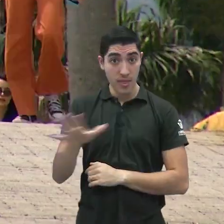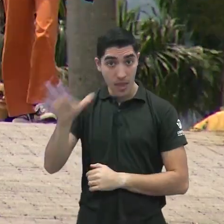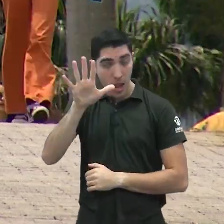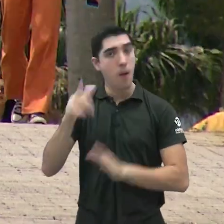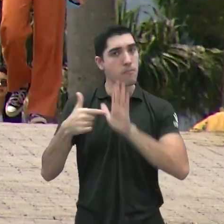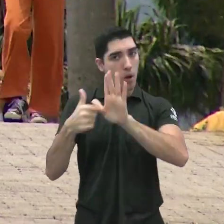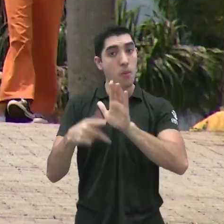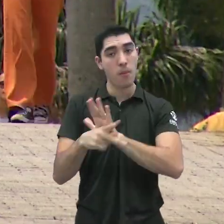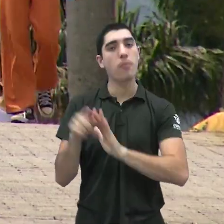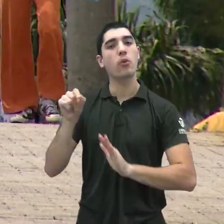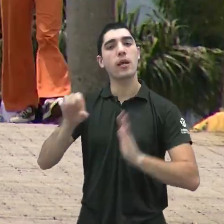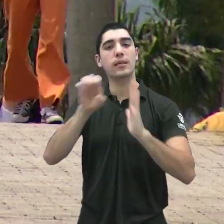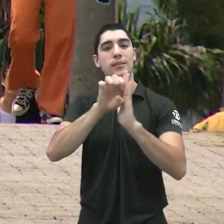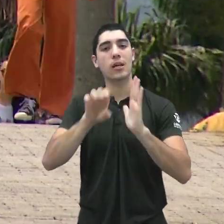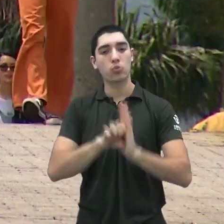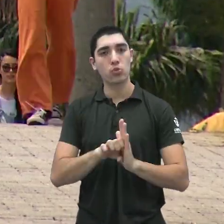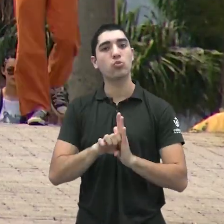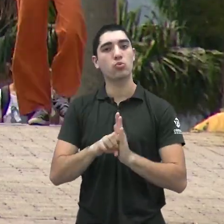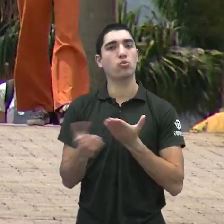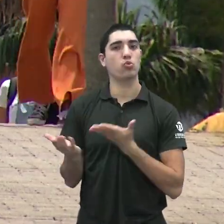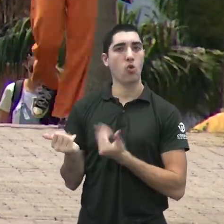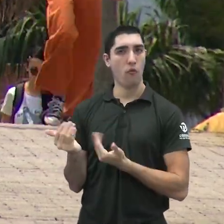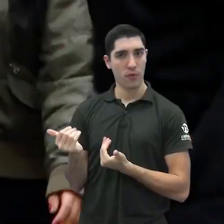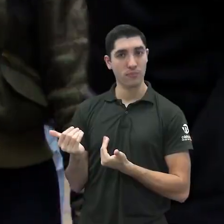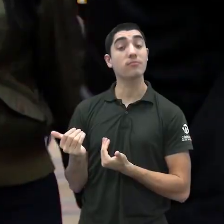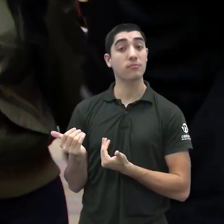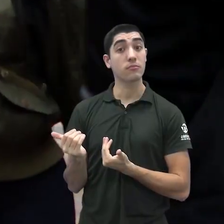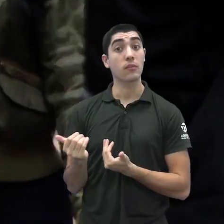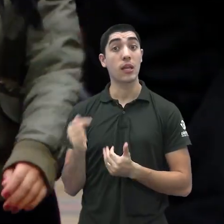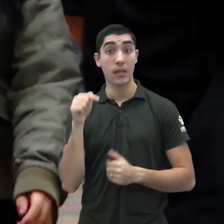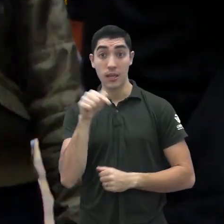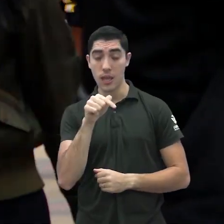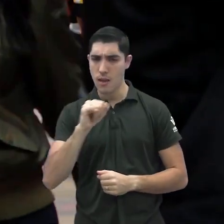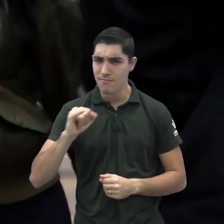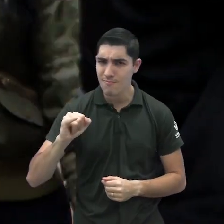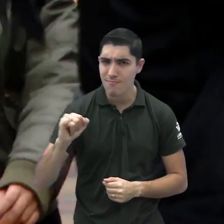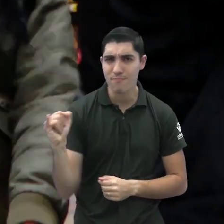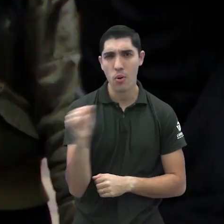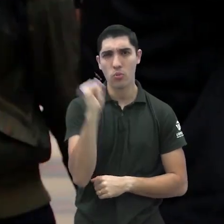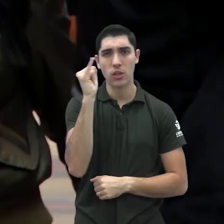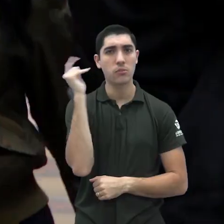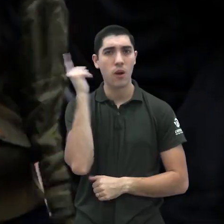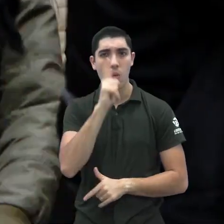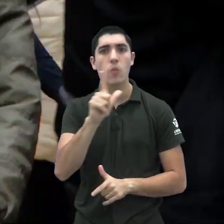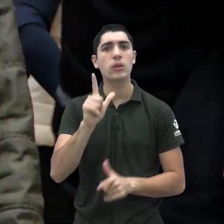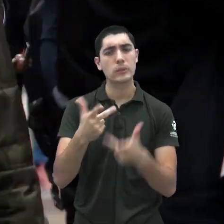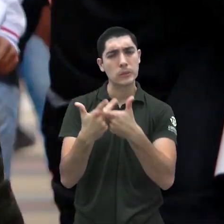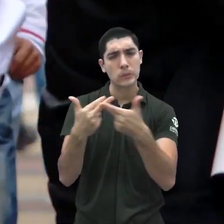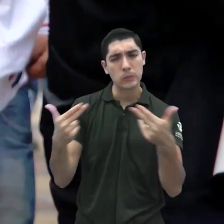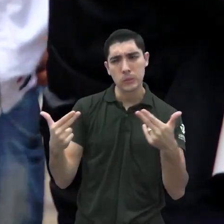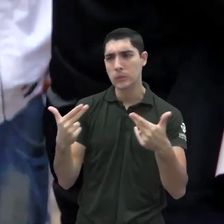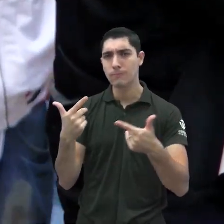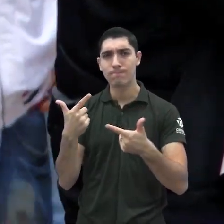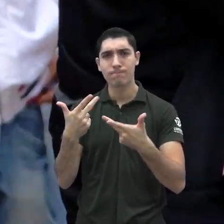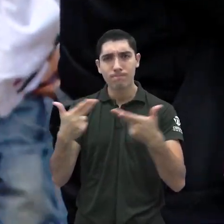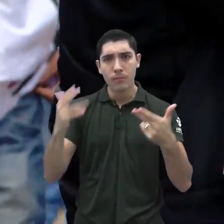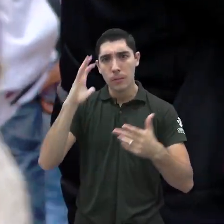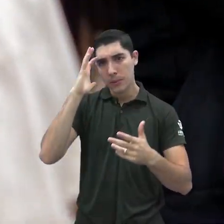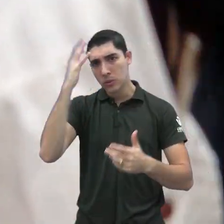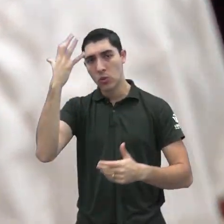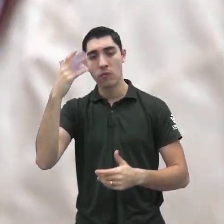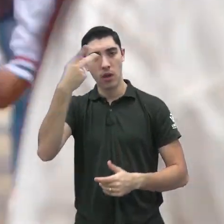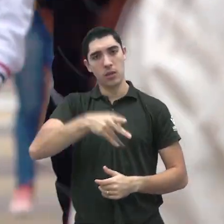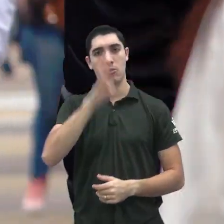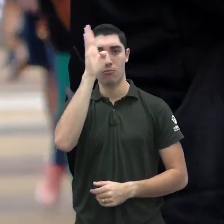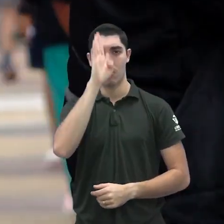federal, assegurado pelo Estatuto da Juventude. E eles têm um papel importante nas decisões que moldam o